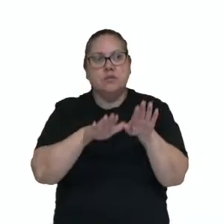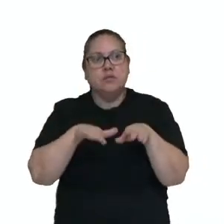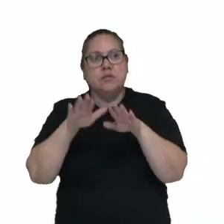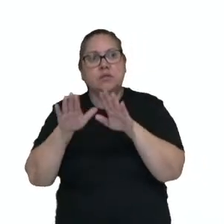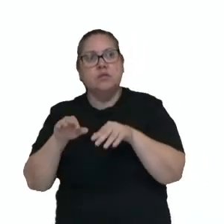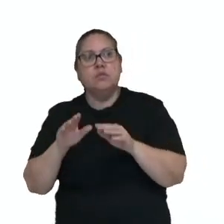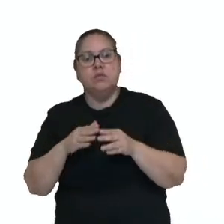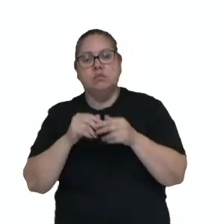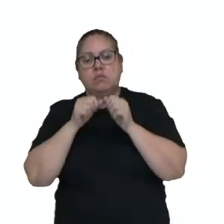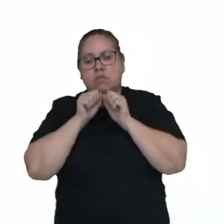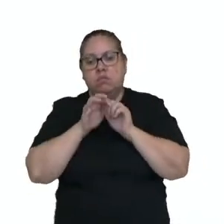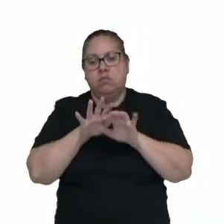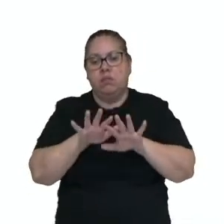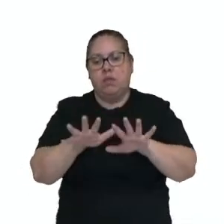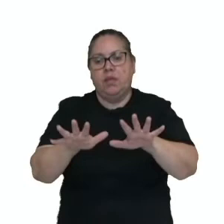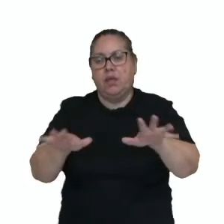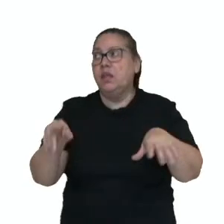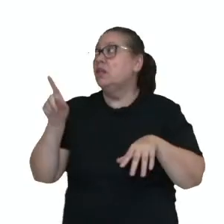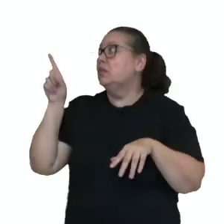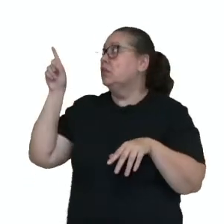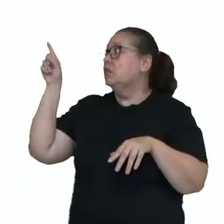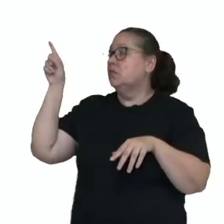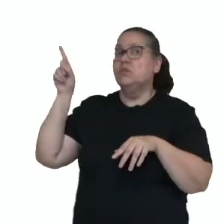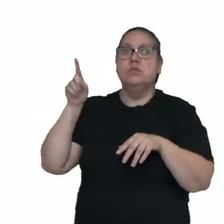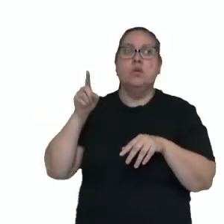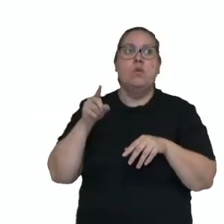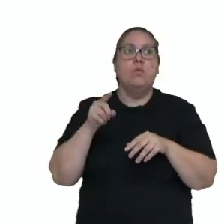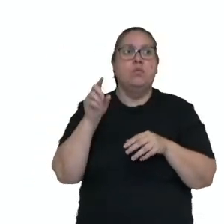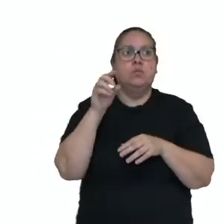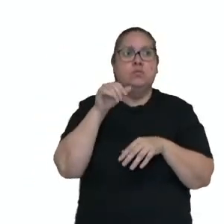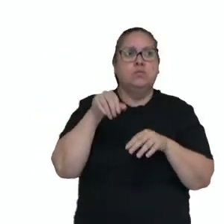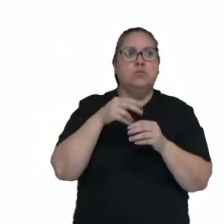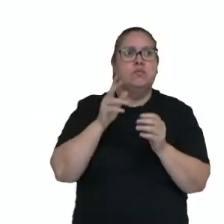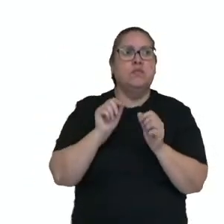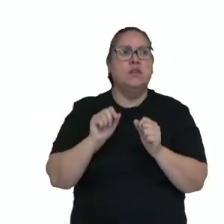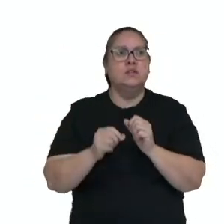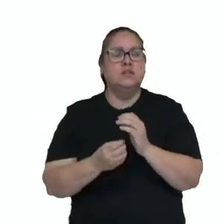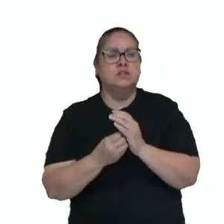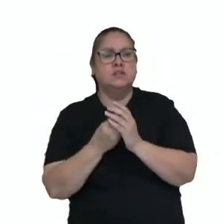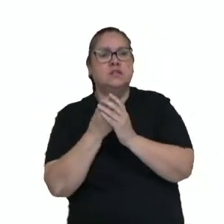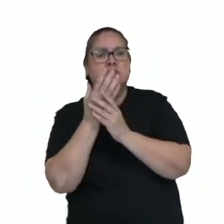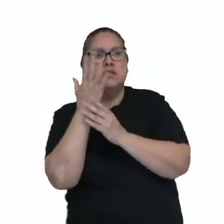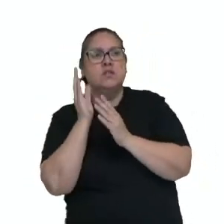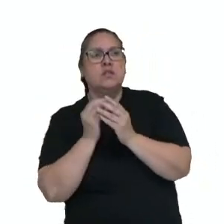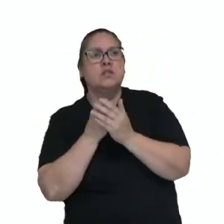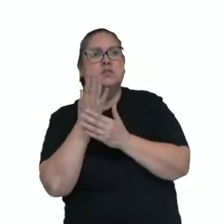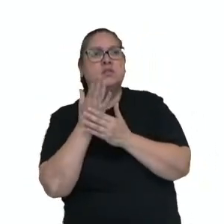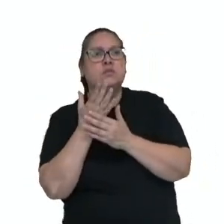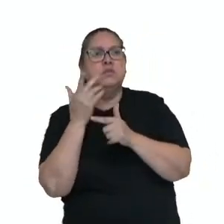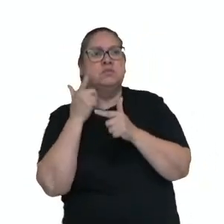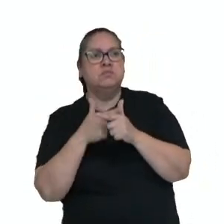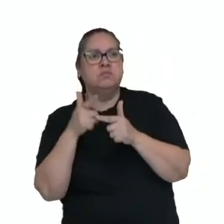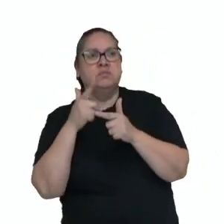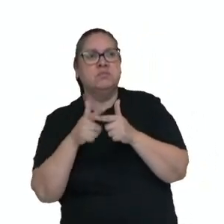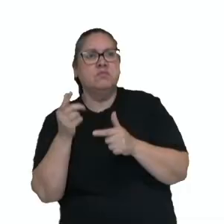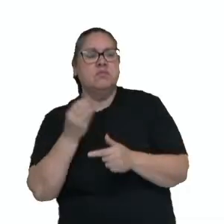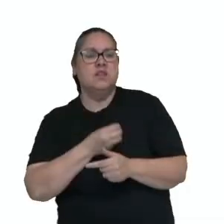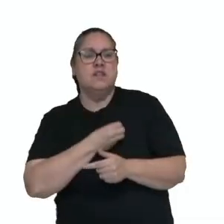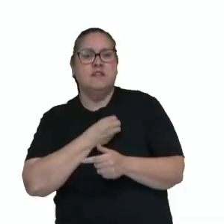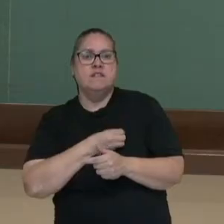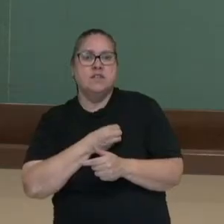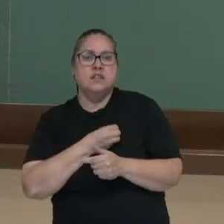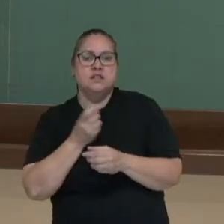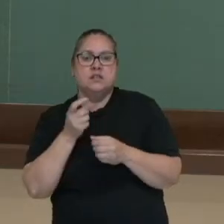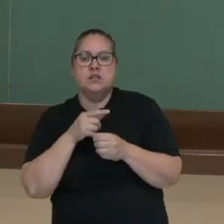Quando derrama ali parte desse óleo, promovem esse derramamento e prejudicam a vida